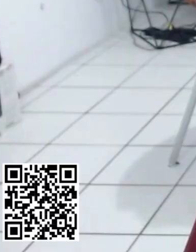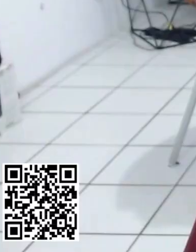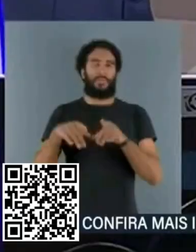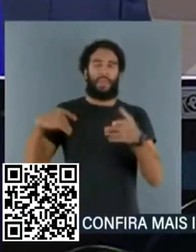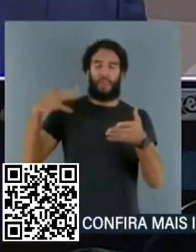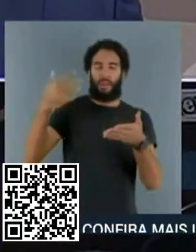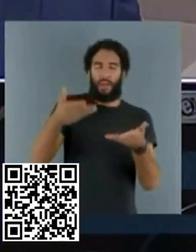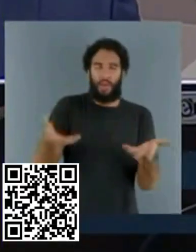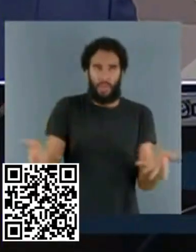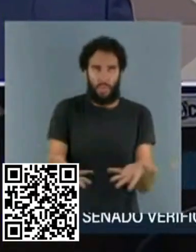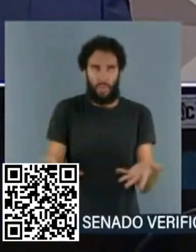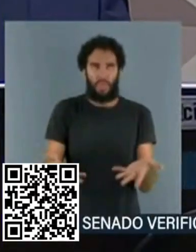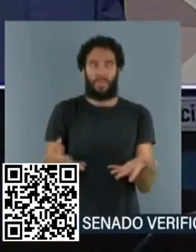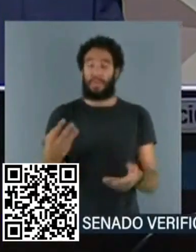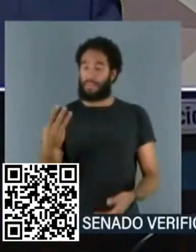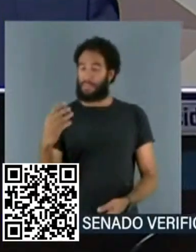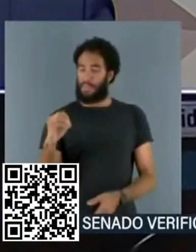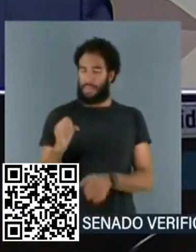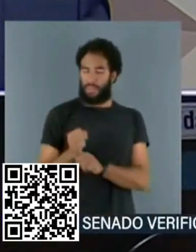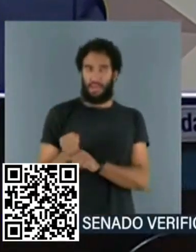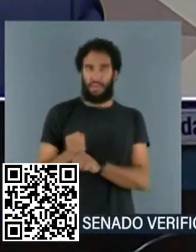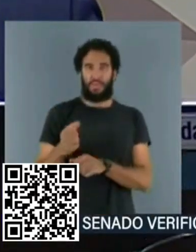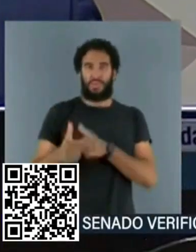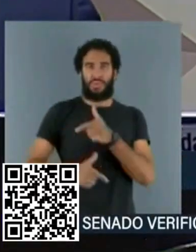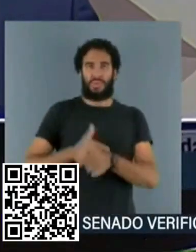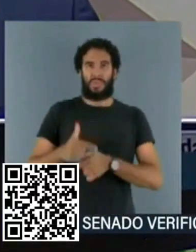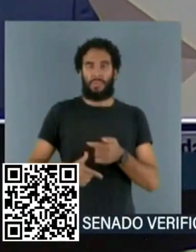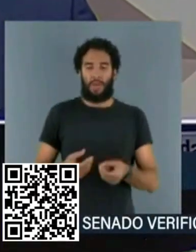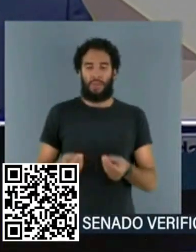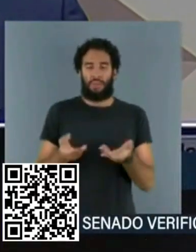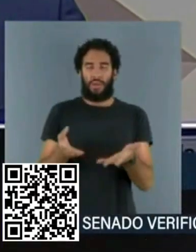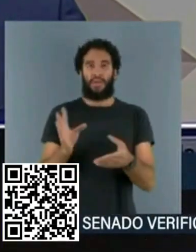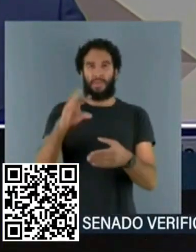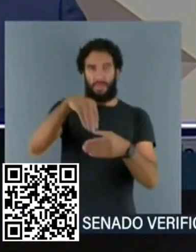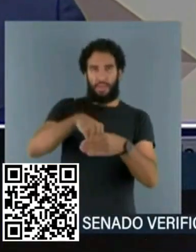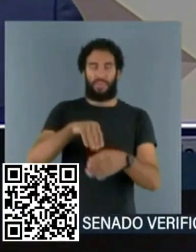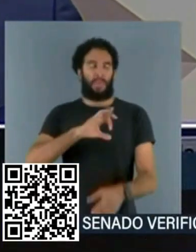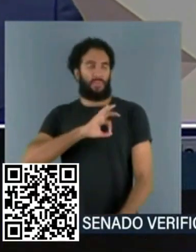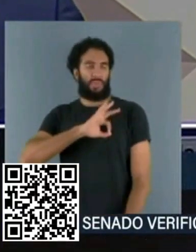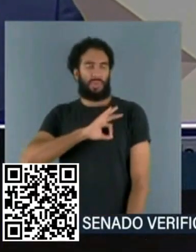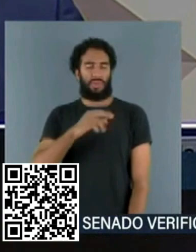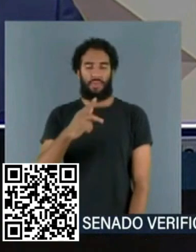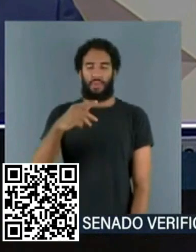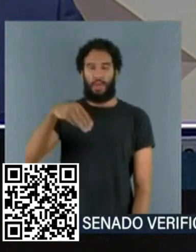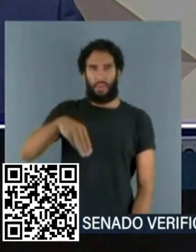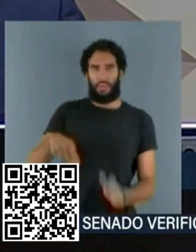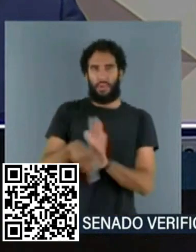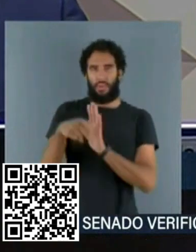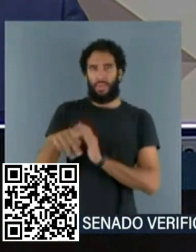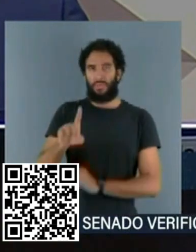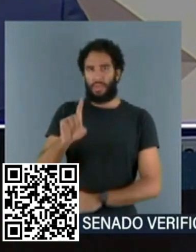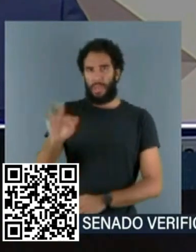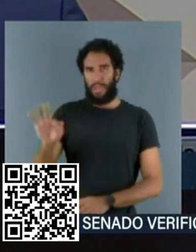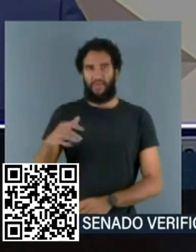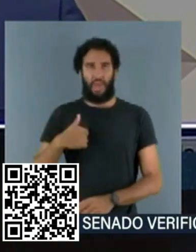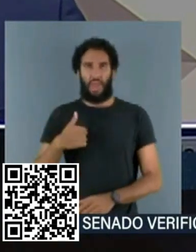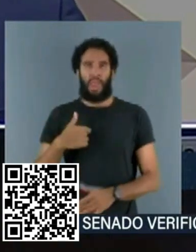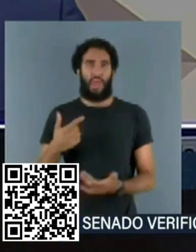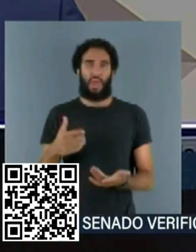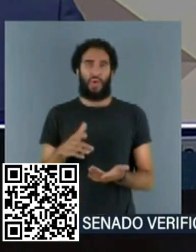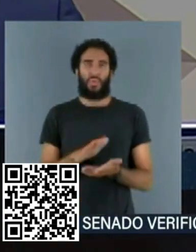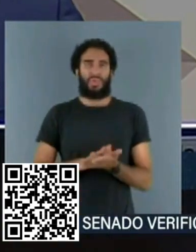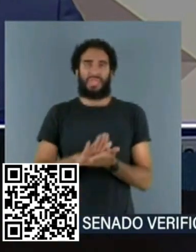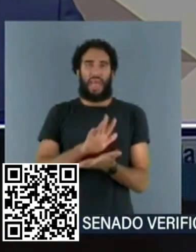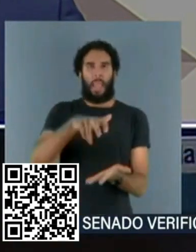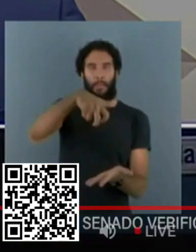nesta terça. Cerca de 30 anos de serviço na Polícia Militar do Distrito Federal, não tive qualquer punição escolar